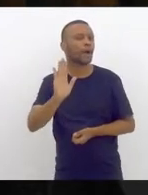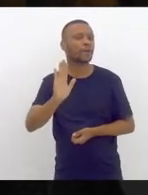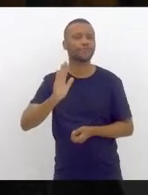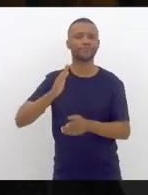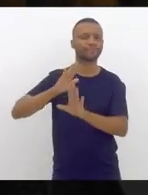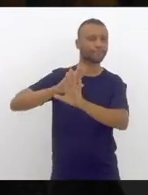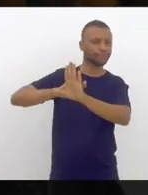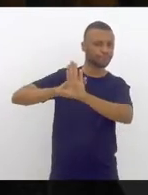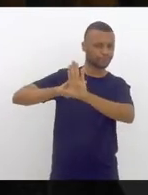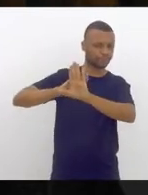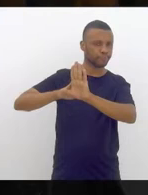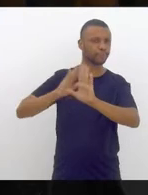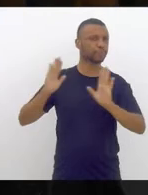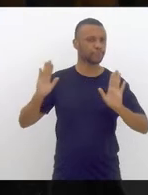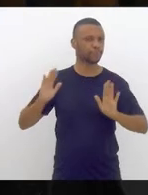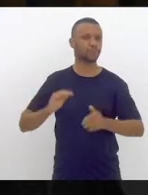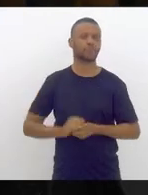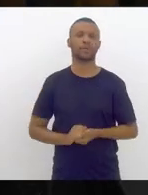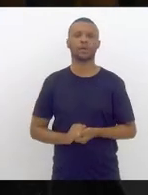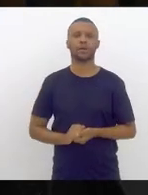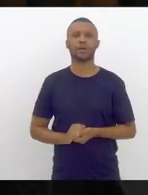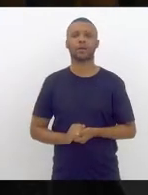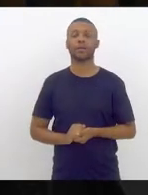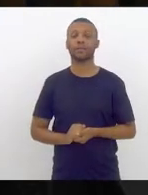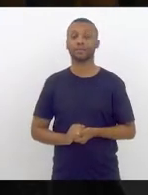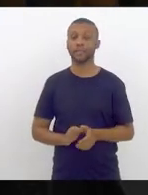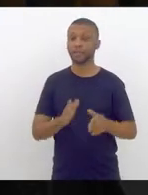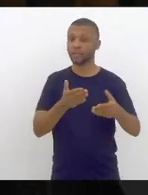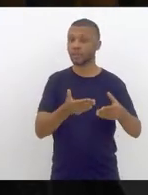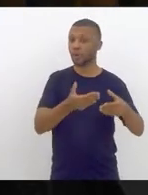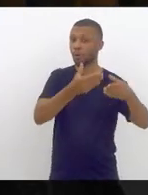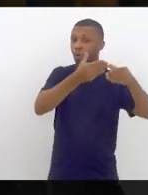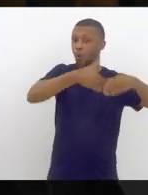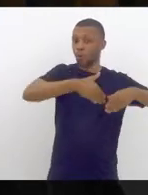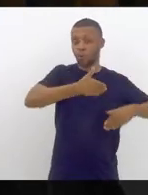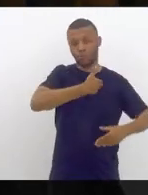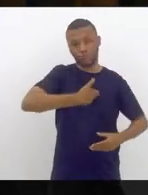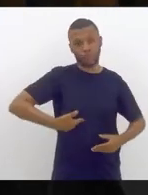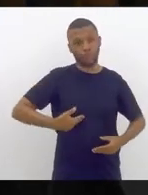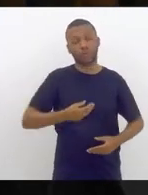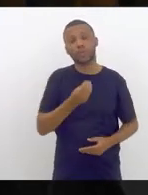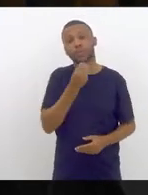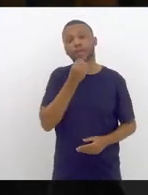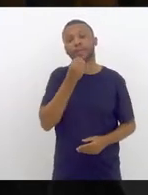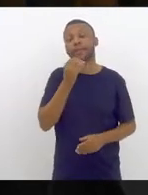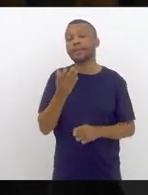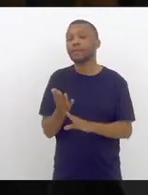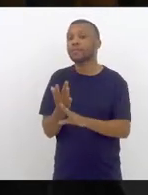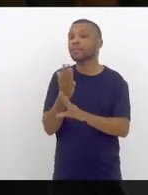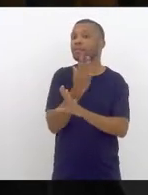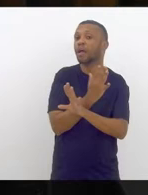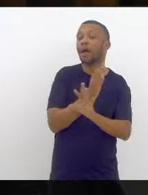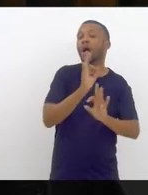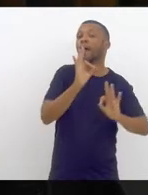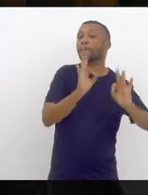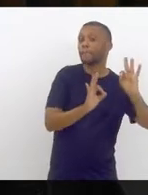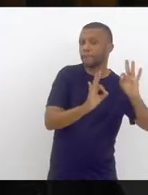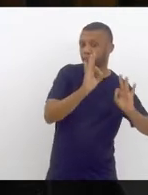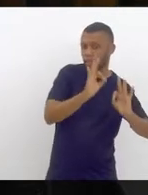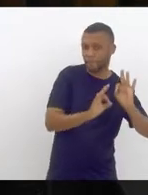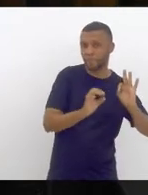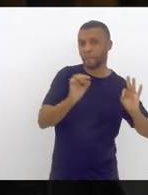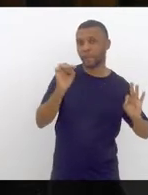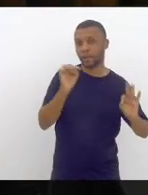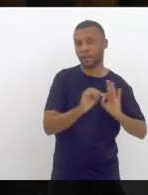Deputado valdec Carneiro este concurso público deveria ter sido preparado pela